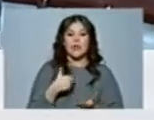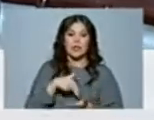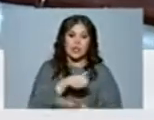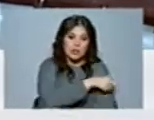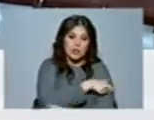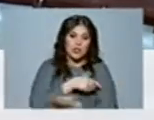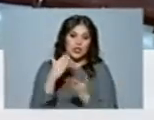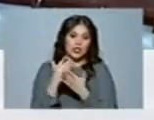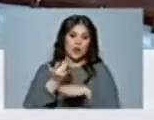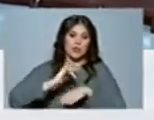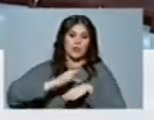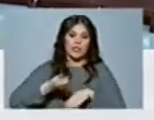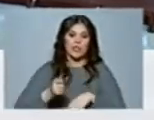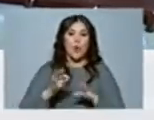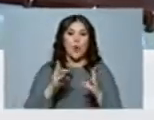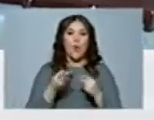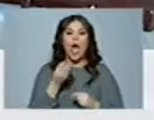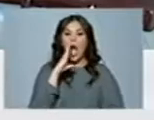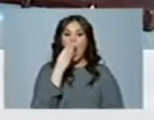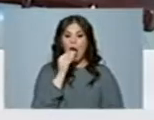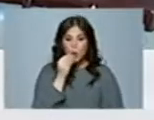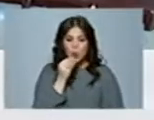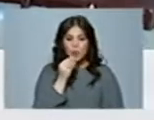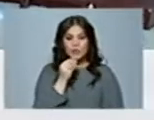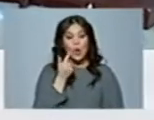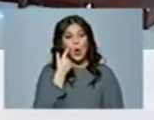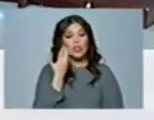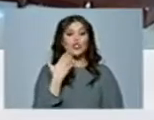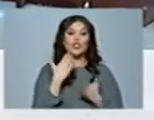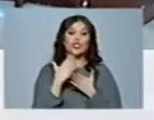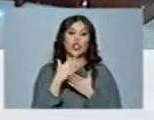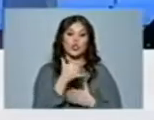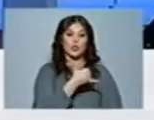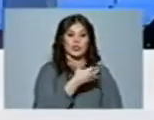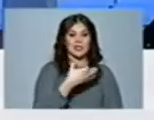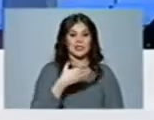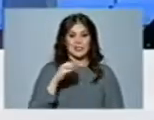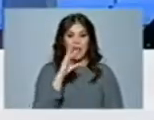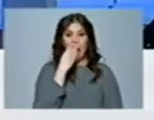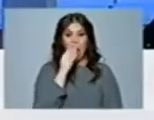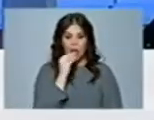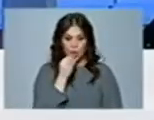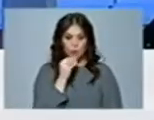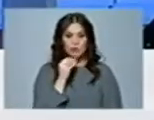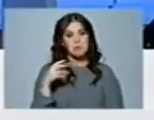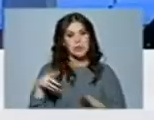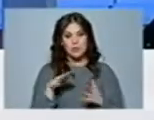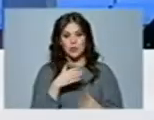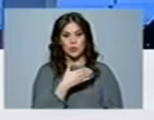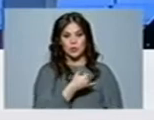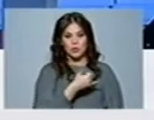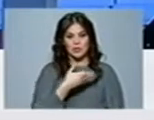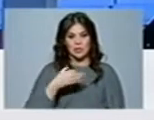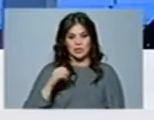representar a Escola Profissional de Chaves. Quantos alunos é que estão... Olha, na escola estão 270 alunos. Boa. Uma certa 270 alunos. Temos